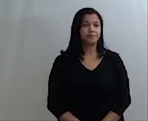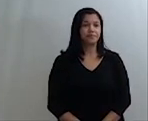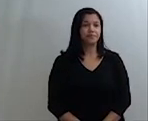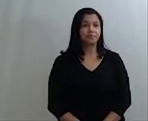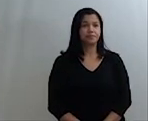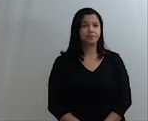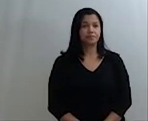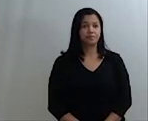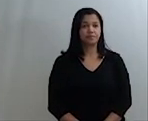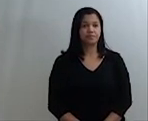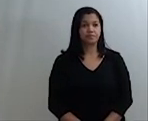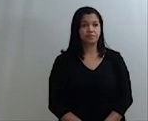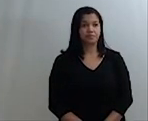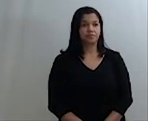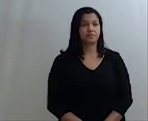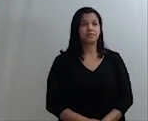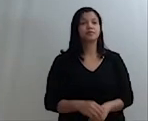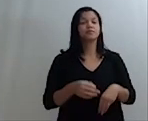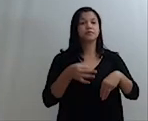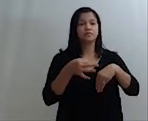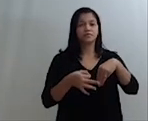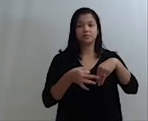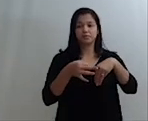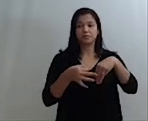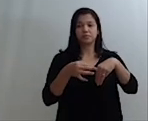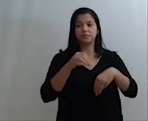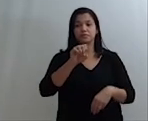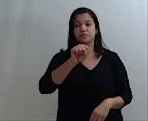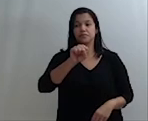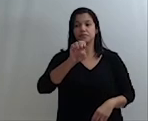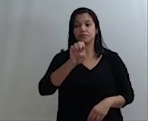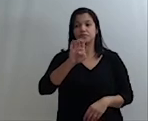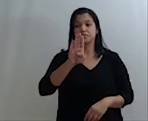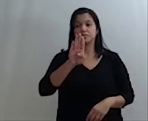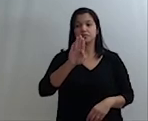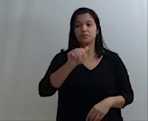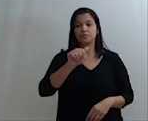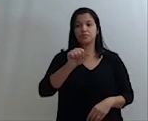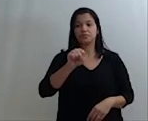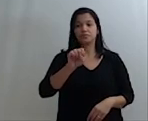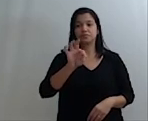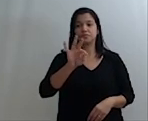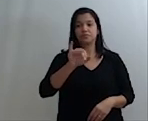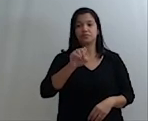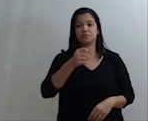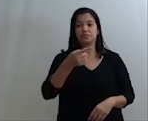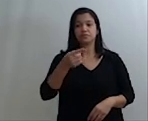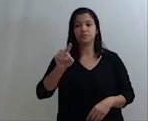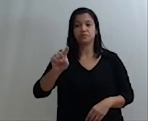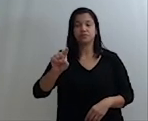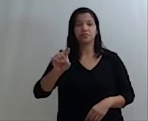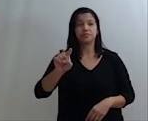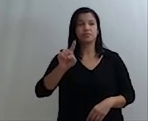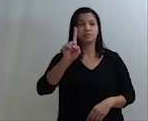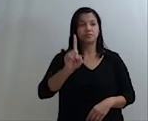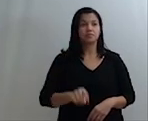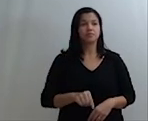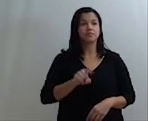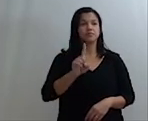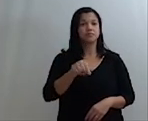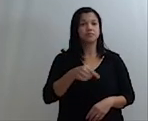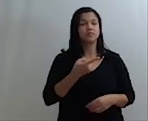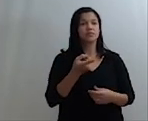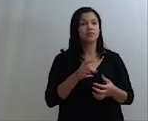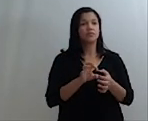relator Sebastião esperando abriu postula-se na impetração a Expedição do competente Alvarado de soltura a fim de que